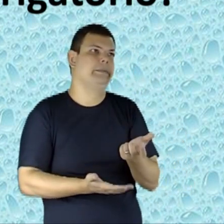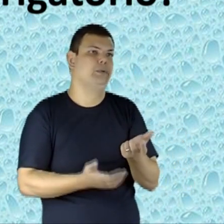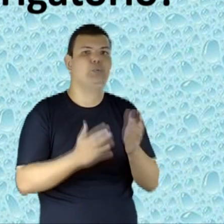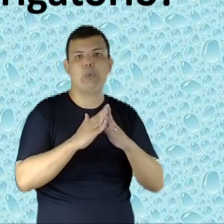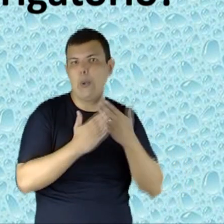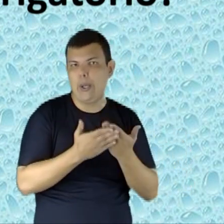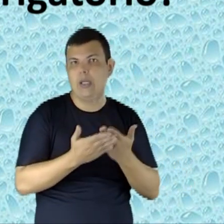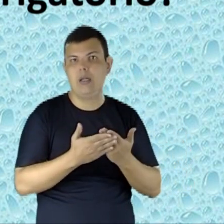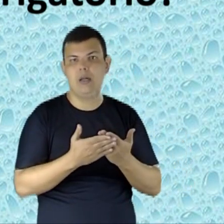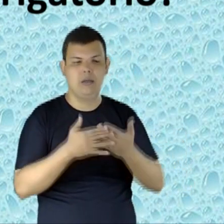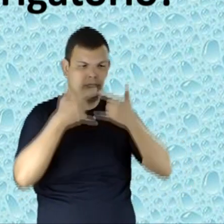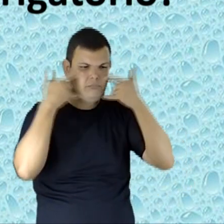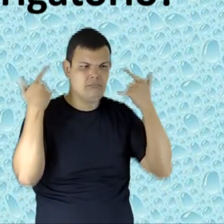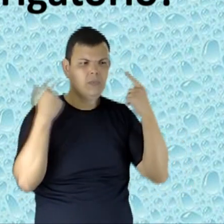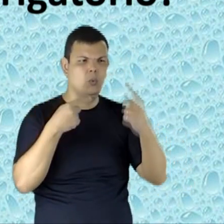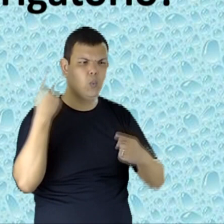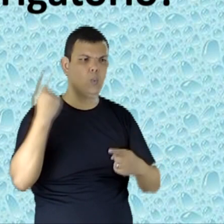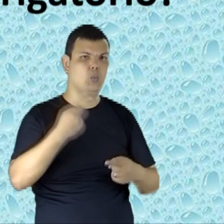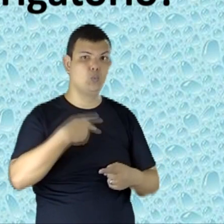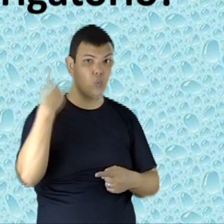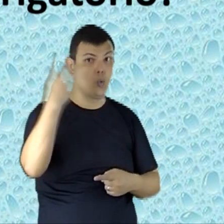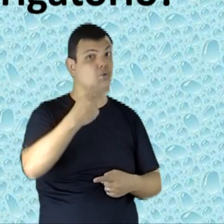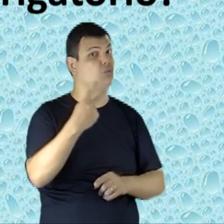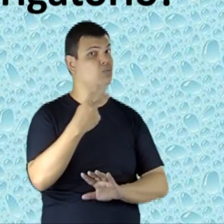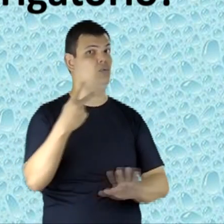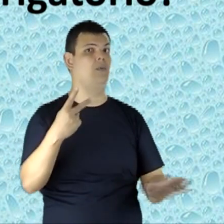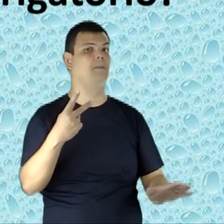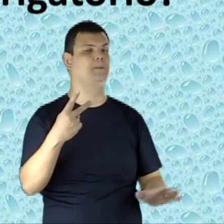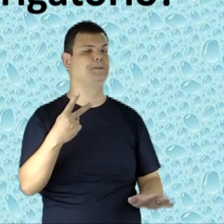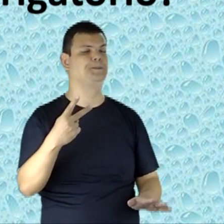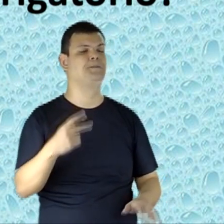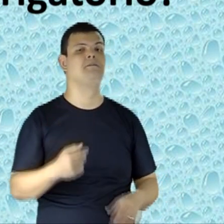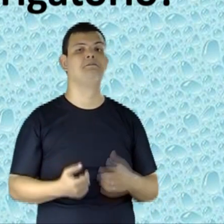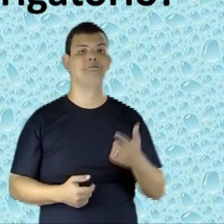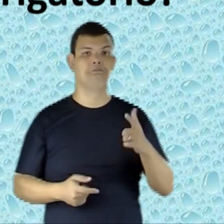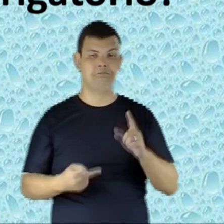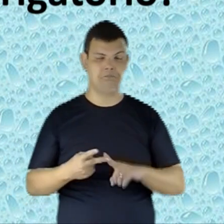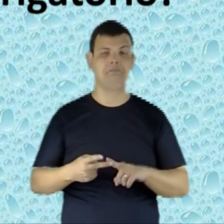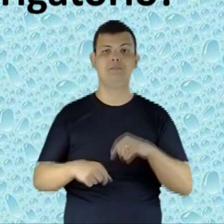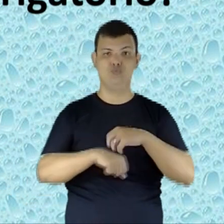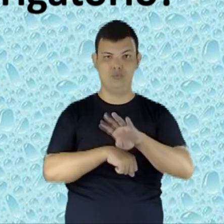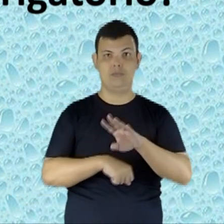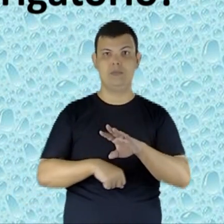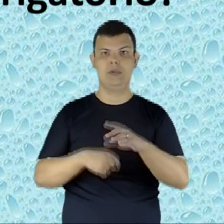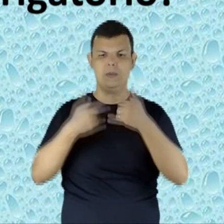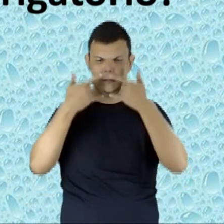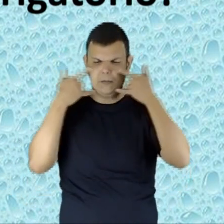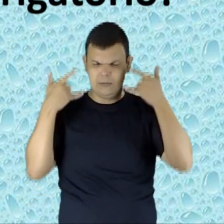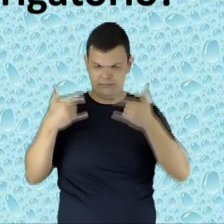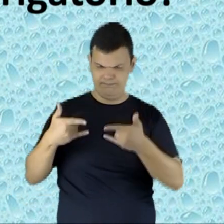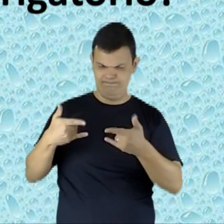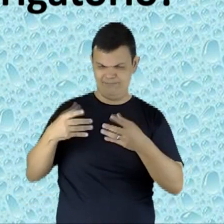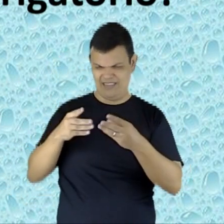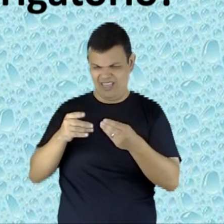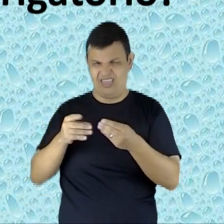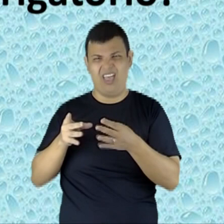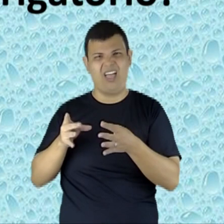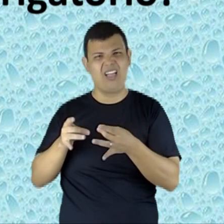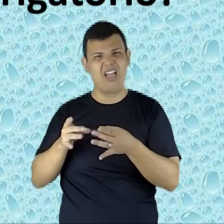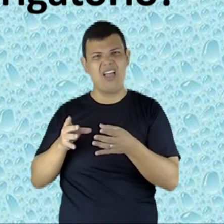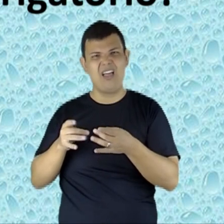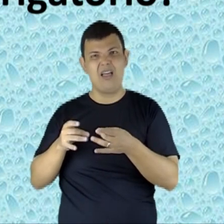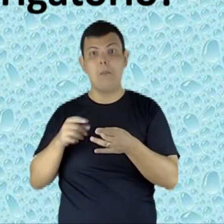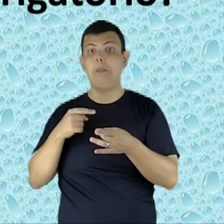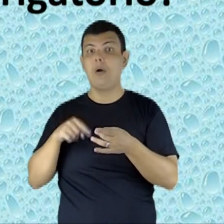tem uma validade aí de 2 horas, tá? Segunda dica, troque a máscara sempre que ela parecer úmida, pois a